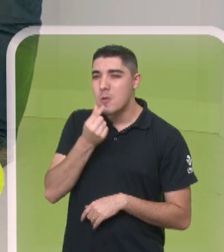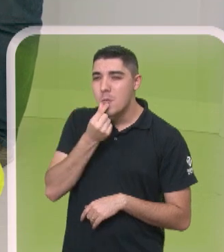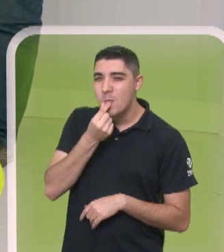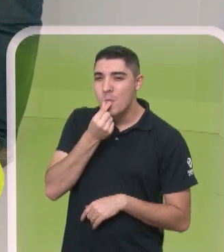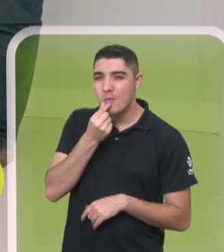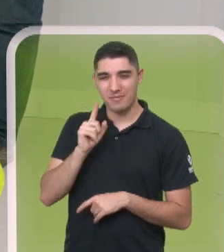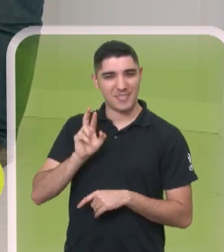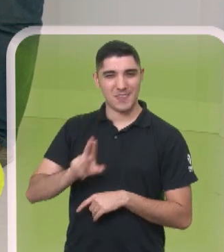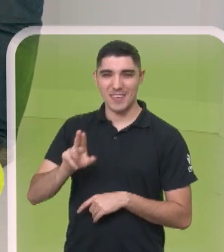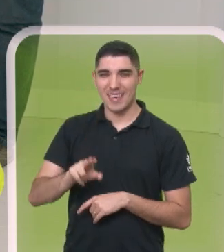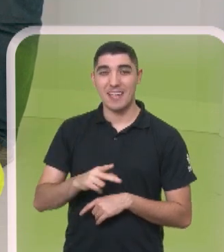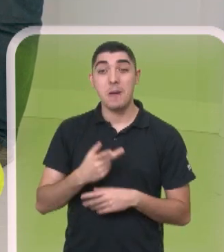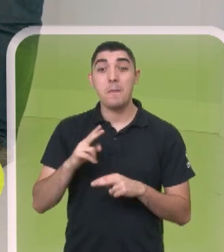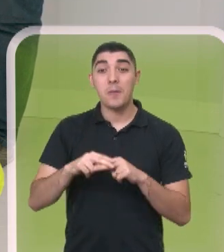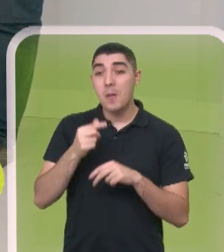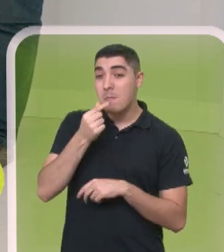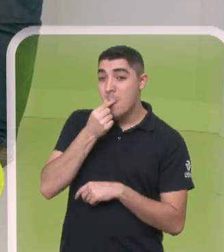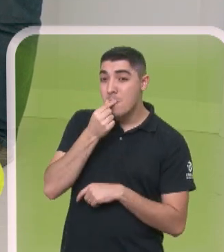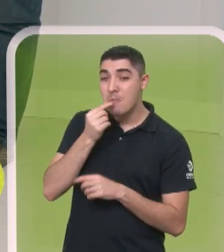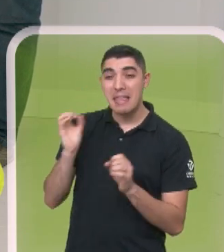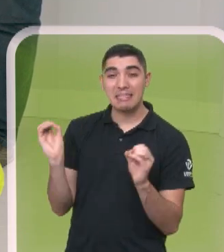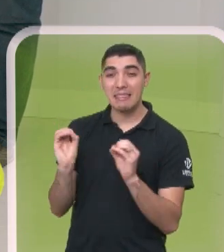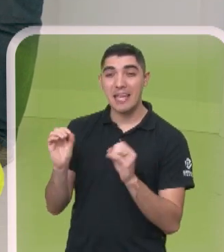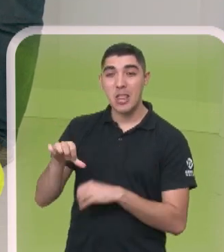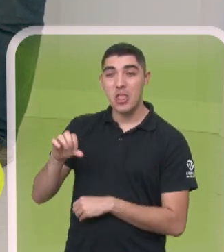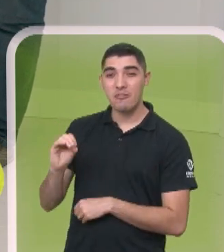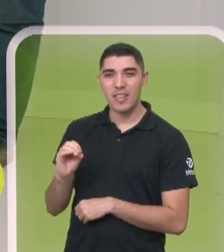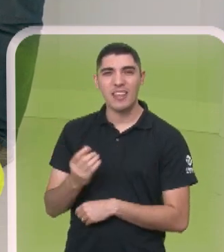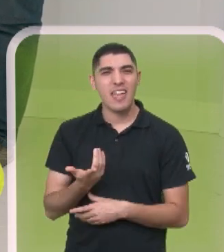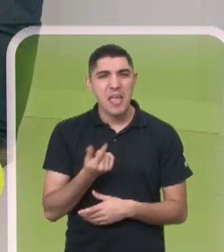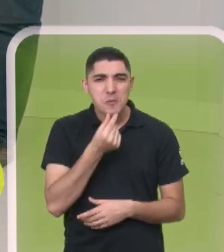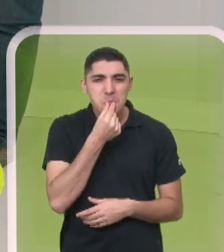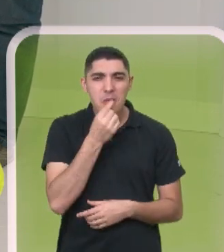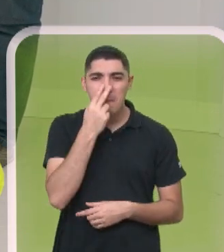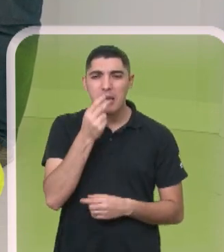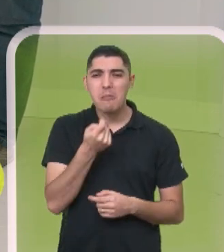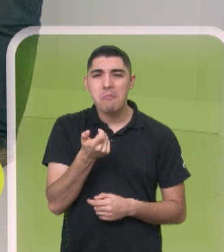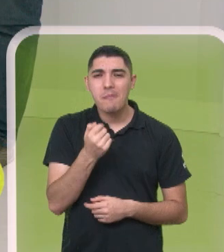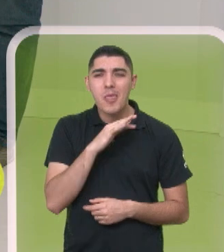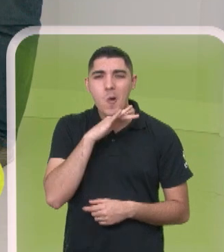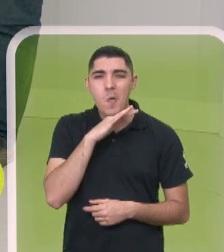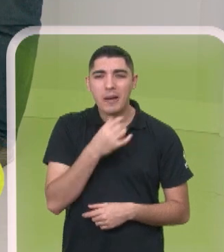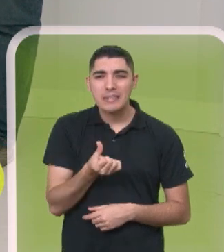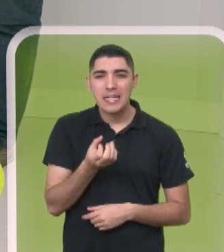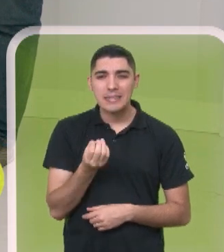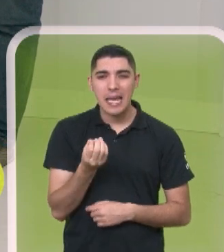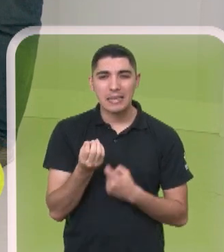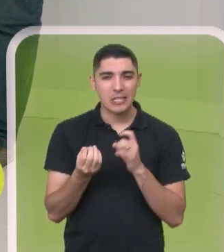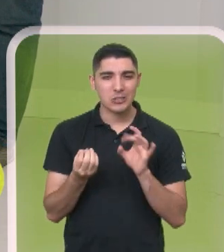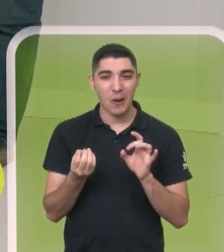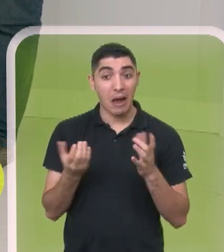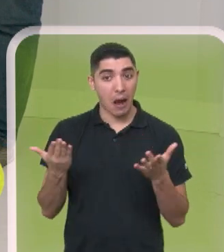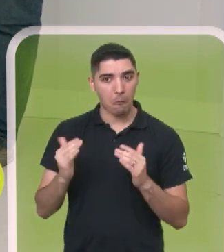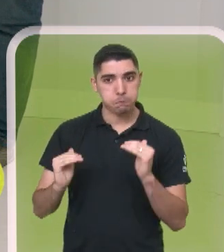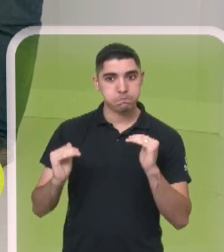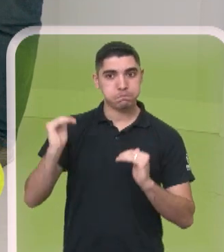não. Porque chupetinha não chega a 90, né? Não, chupetinha não passa de 60, geralmente. Mas foi um... Agora sim, né, Vieira?